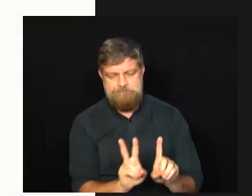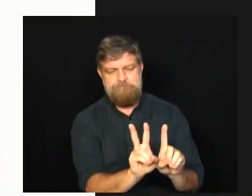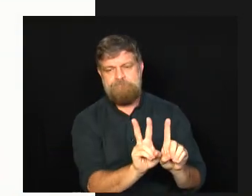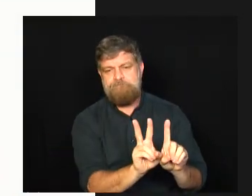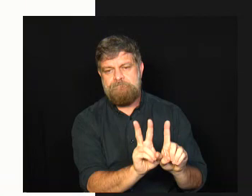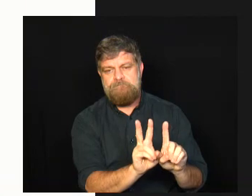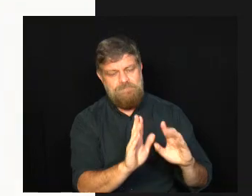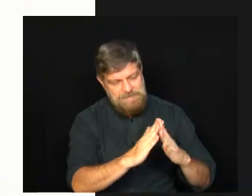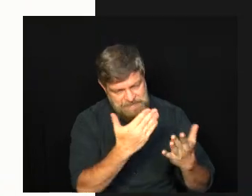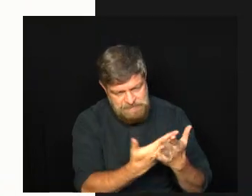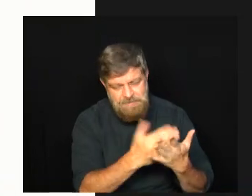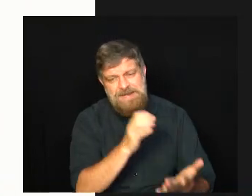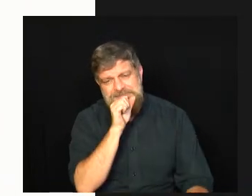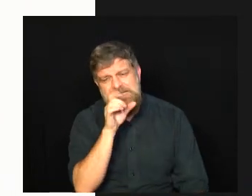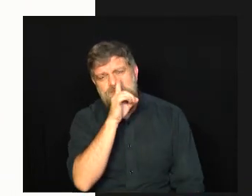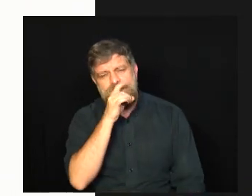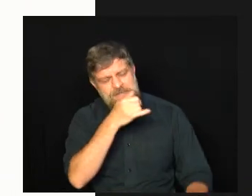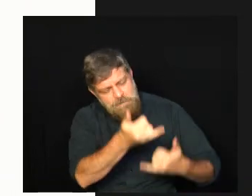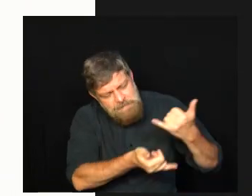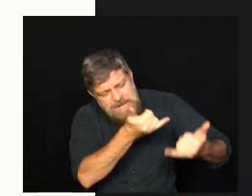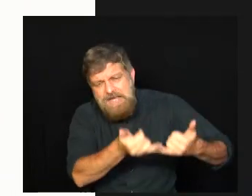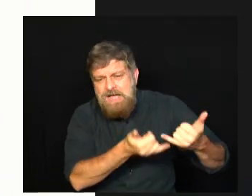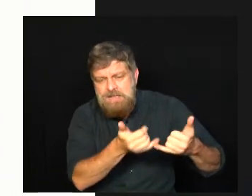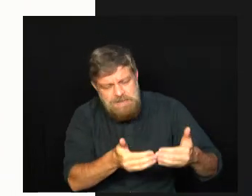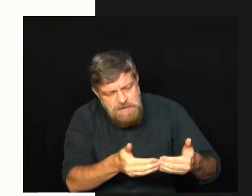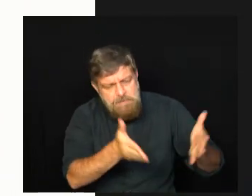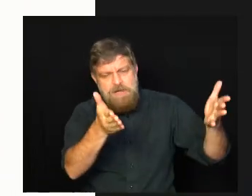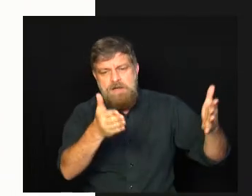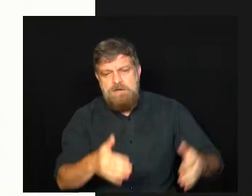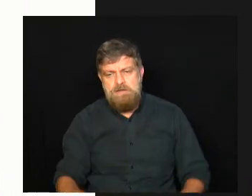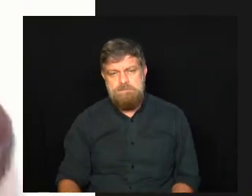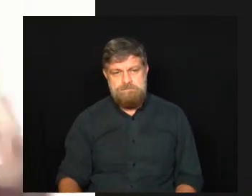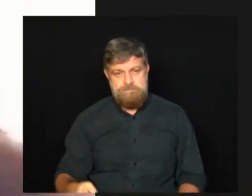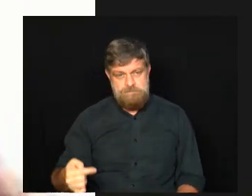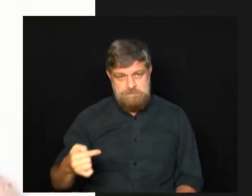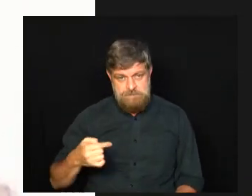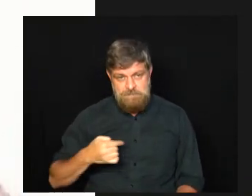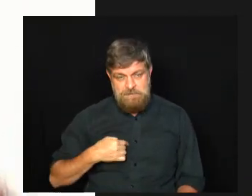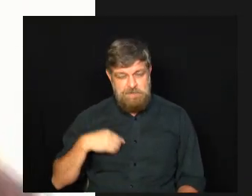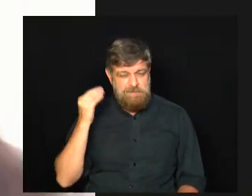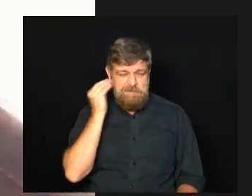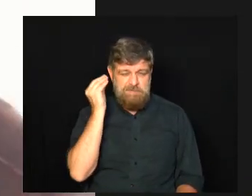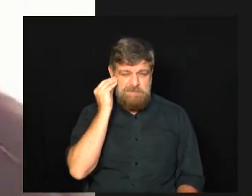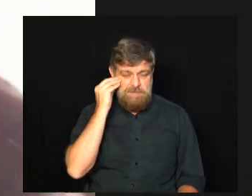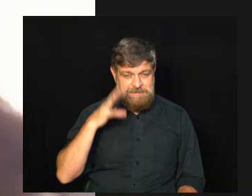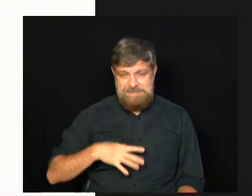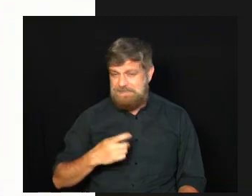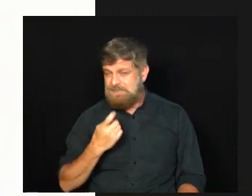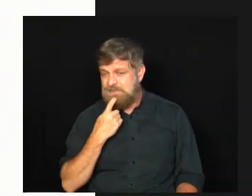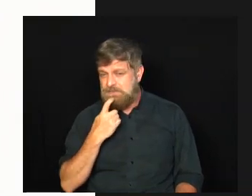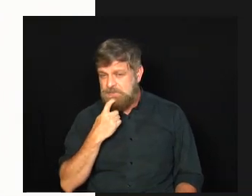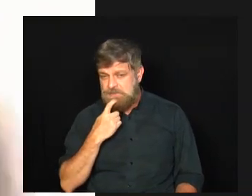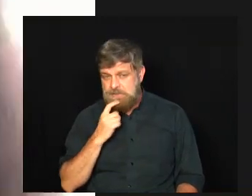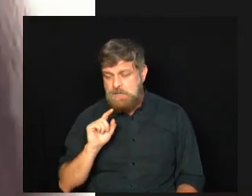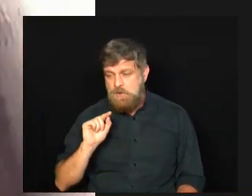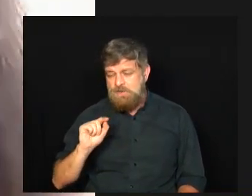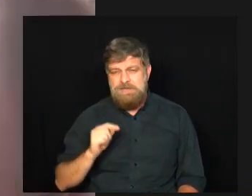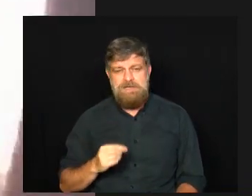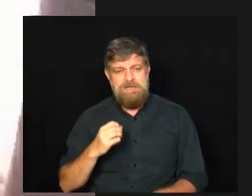Nós chegamos a fazer eu ousei fazer aqui em Campinas,